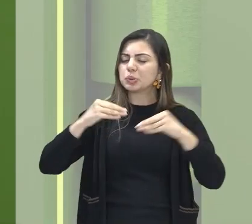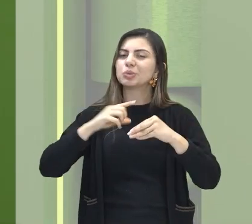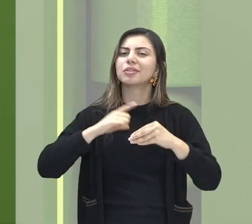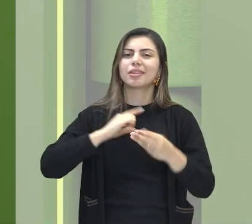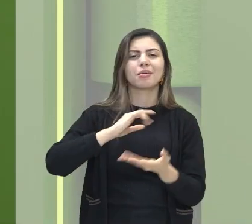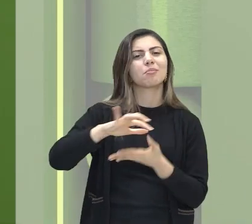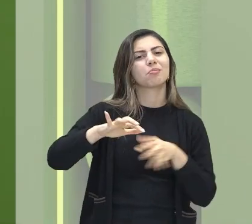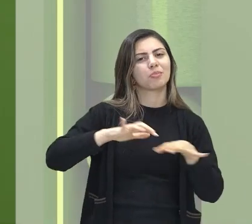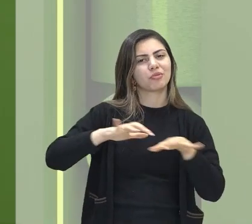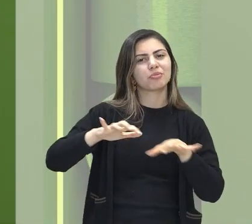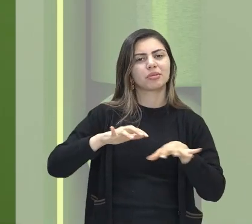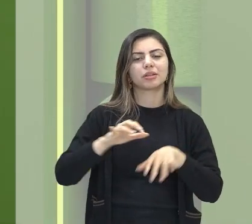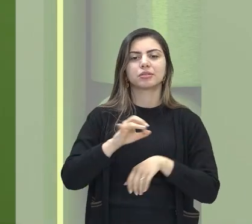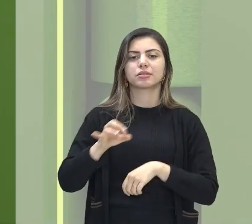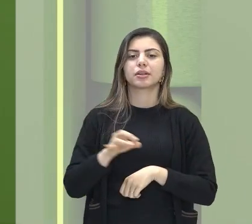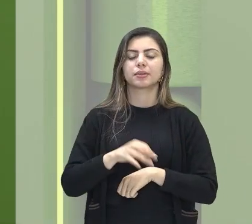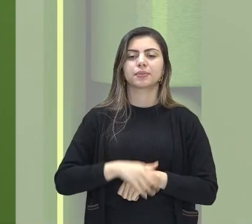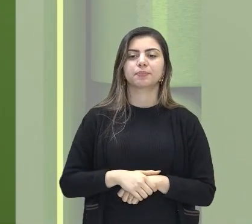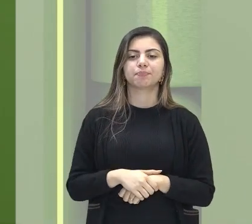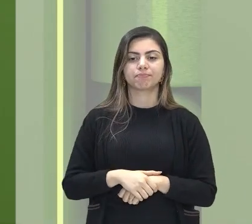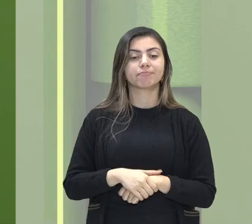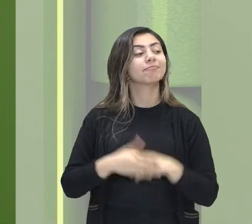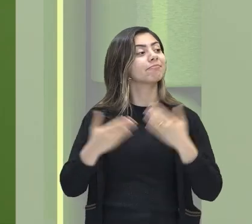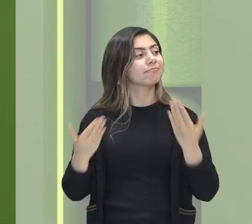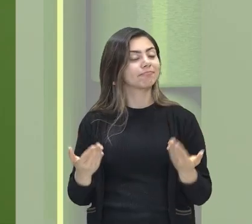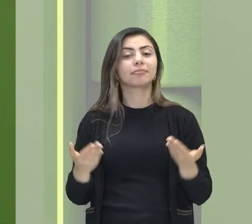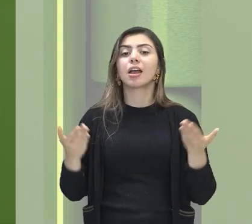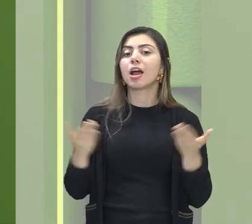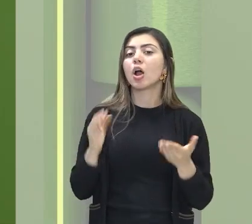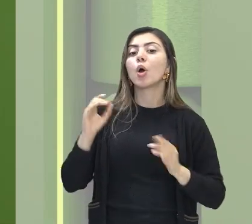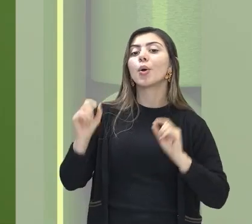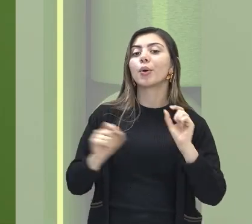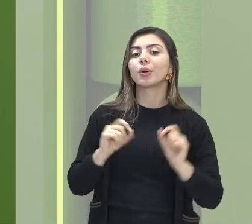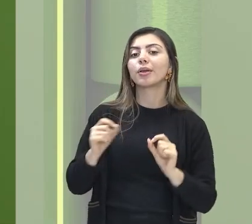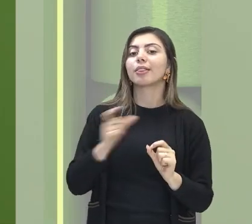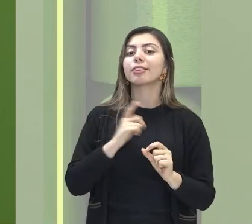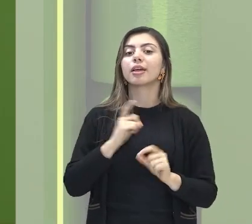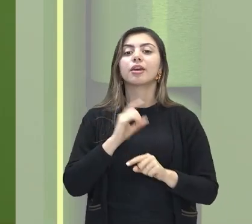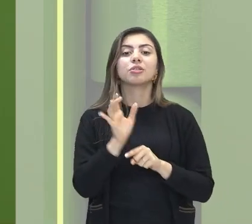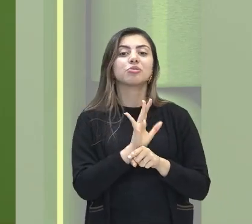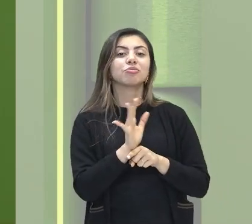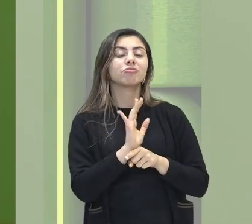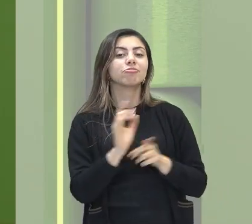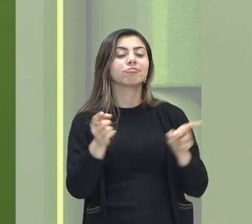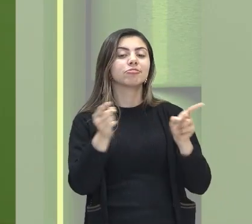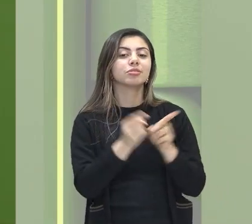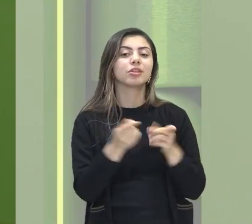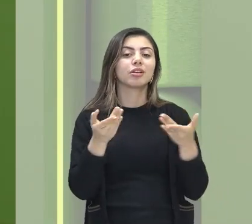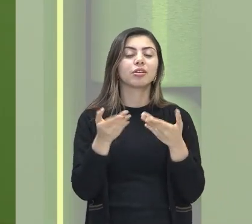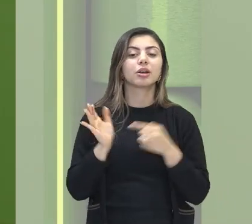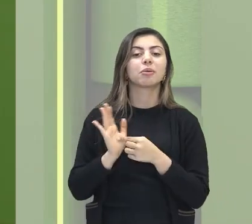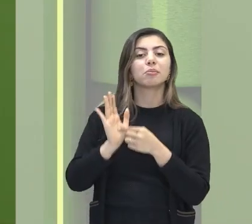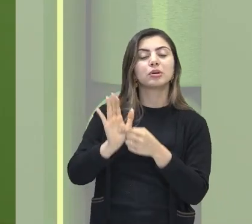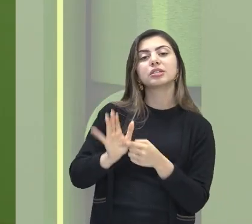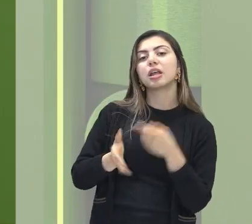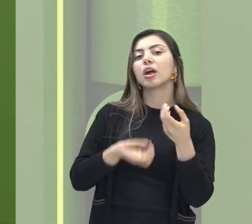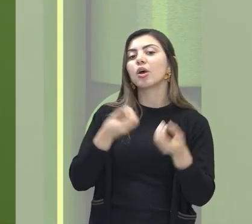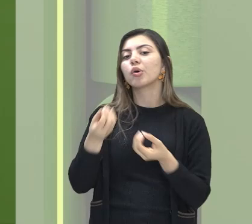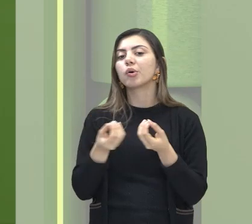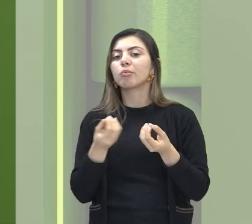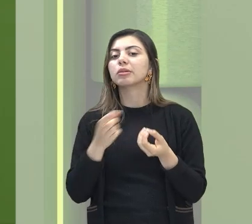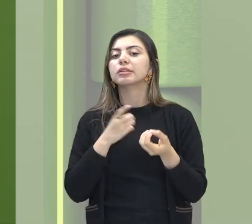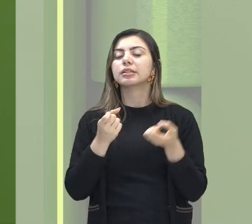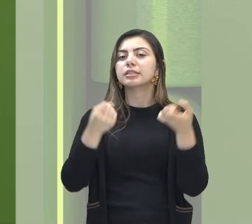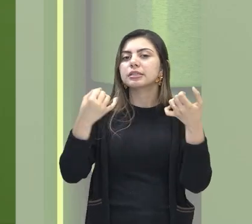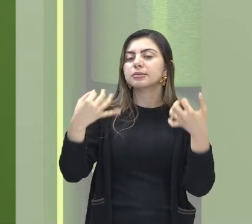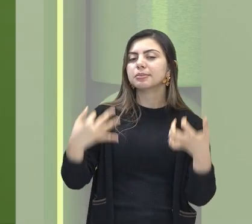Fique sabendo disso. Pessoal, nós temos agora uma animação para introduzir aí o que a gente vai falar daqui